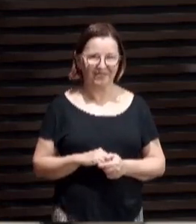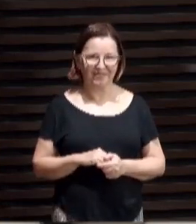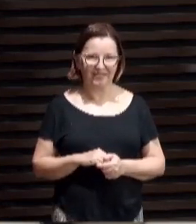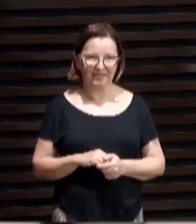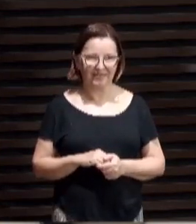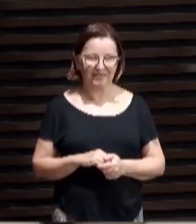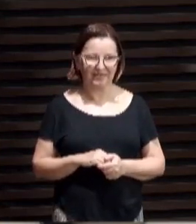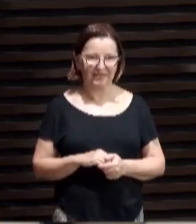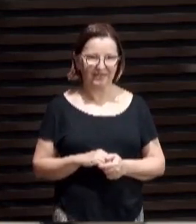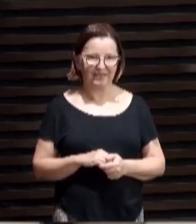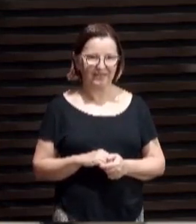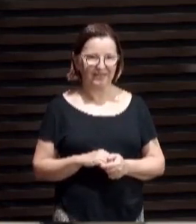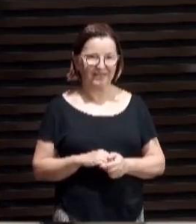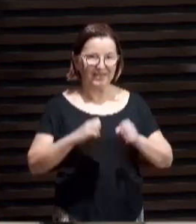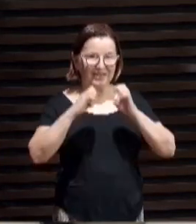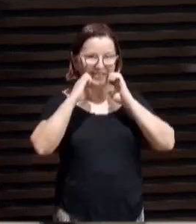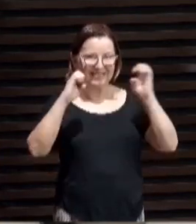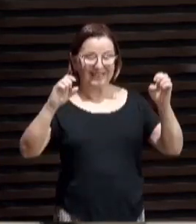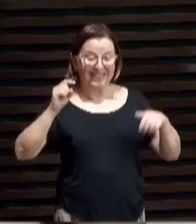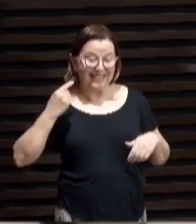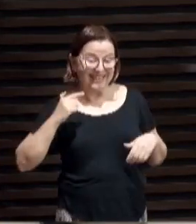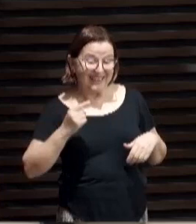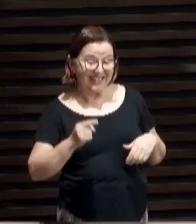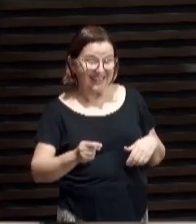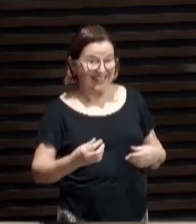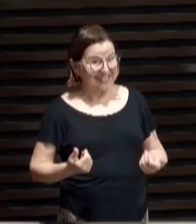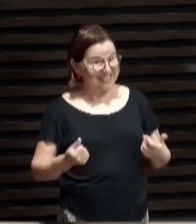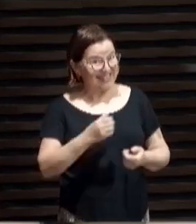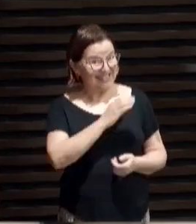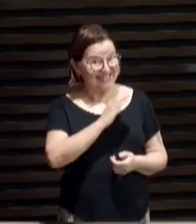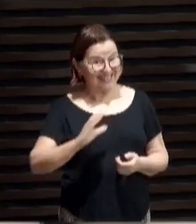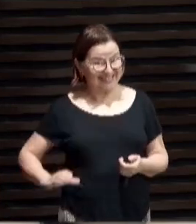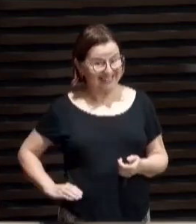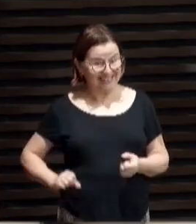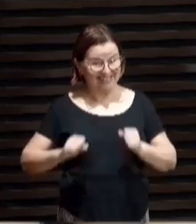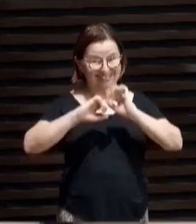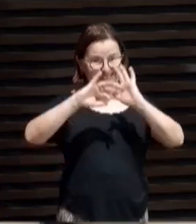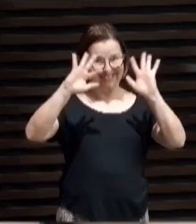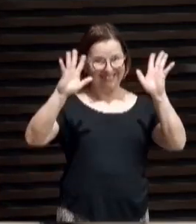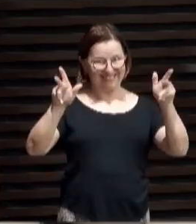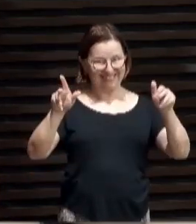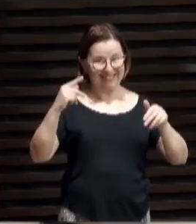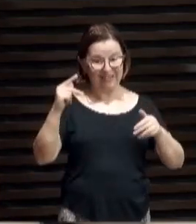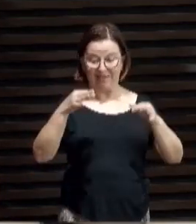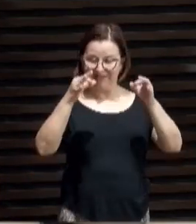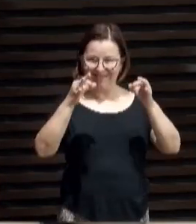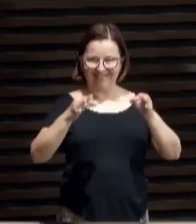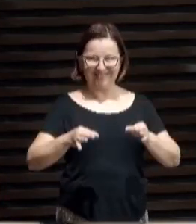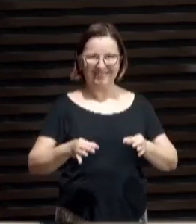o evangelho das insondáveis riquezas de Cristo na sua transparência e na sua perfeição.